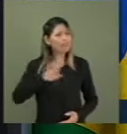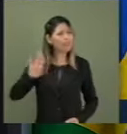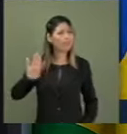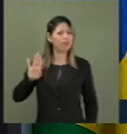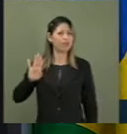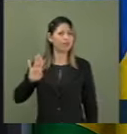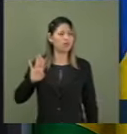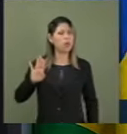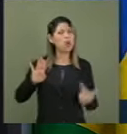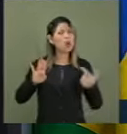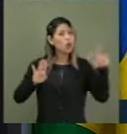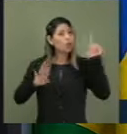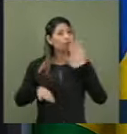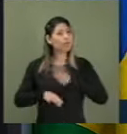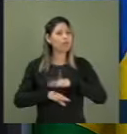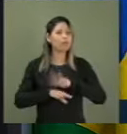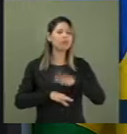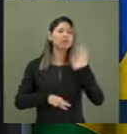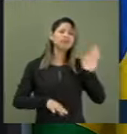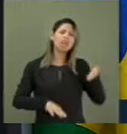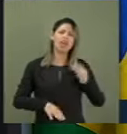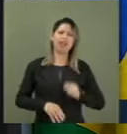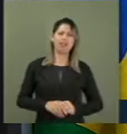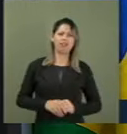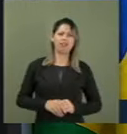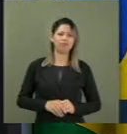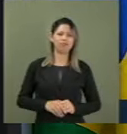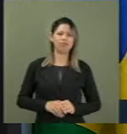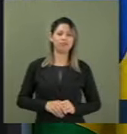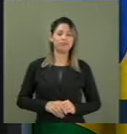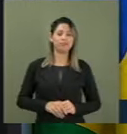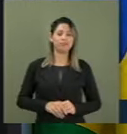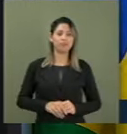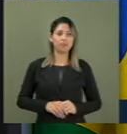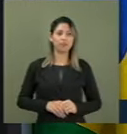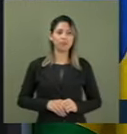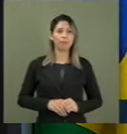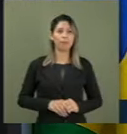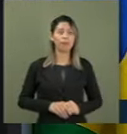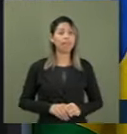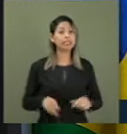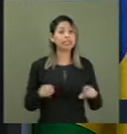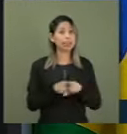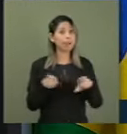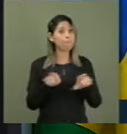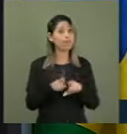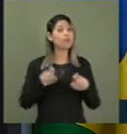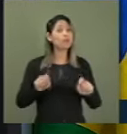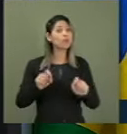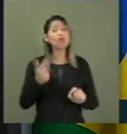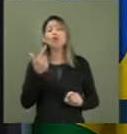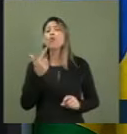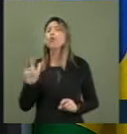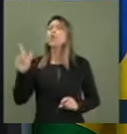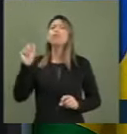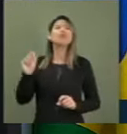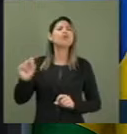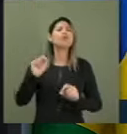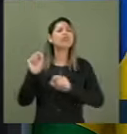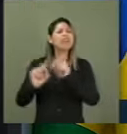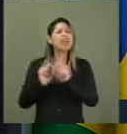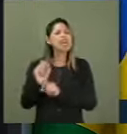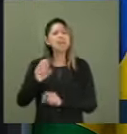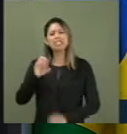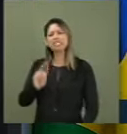outra medida já desse governo foi a declaração do ministro Silvio Almeida, defendendo